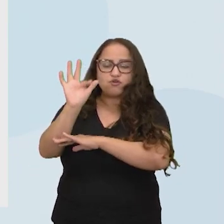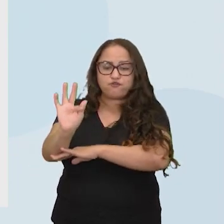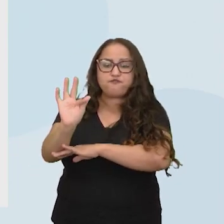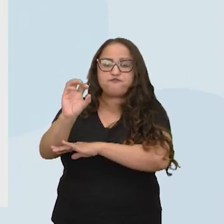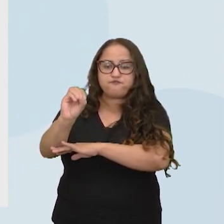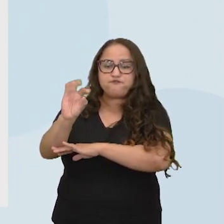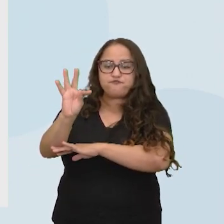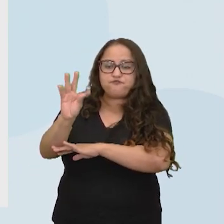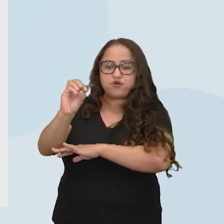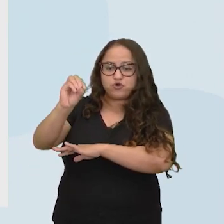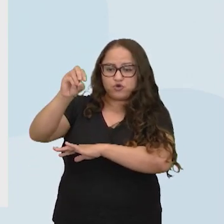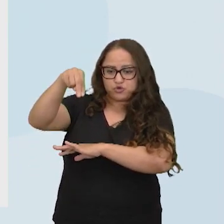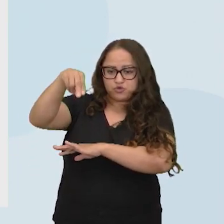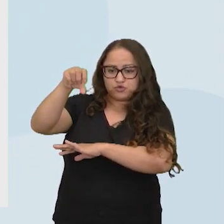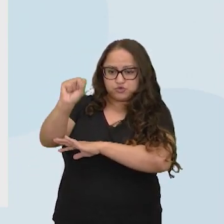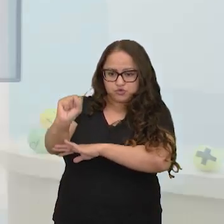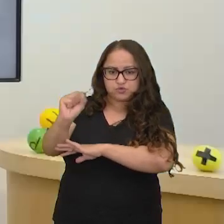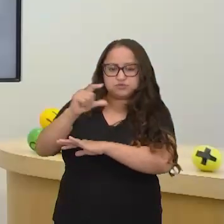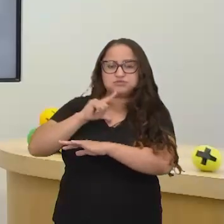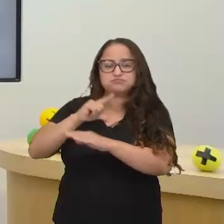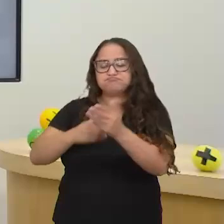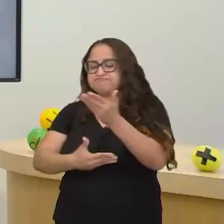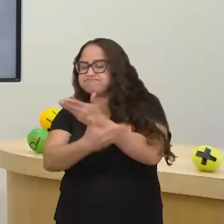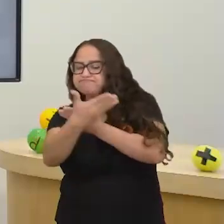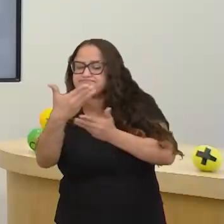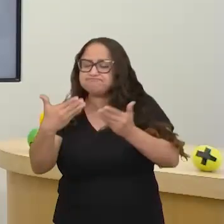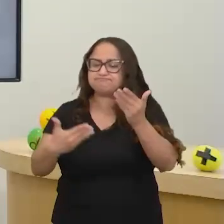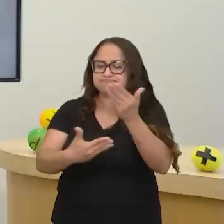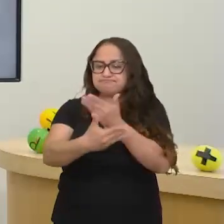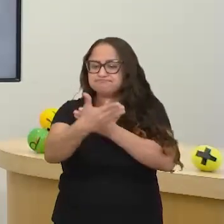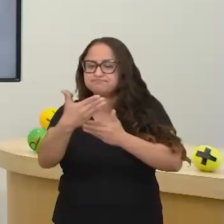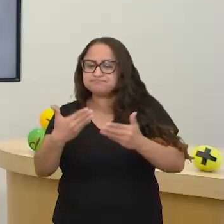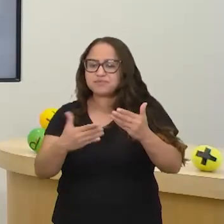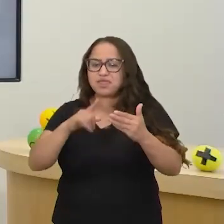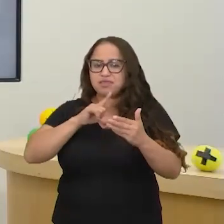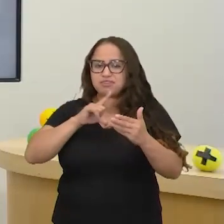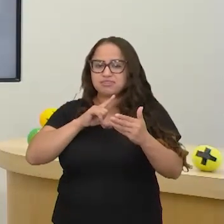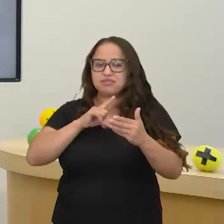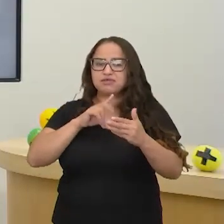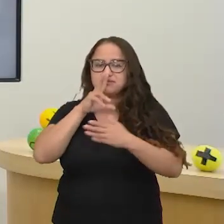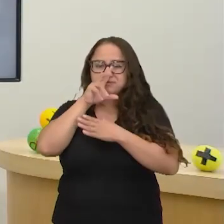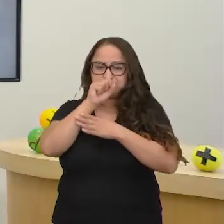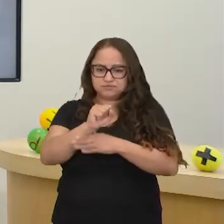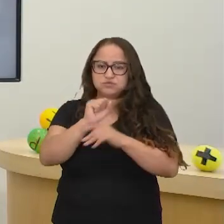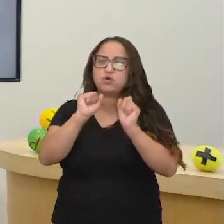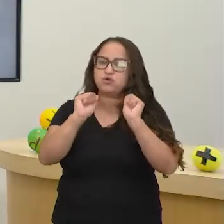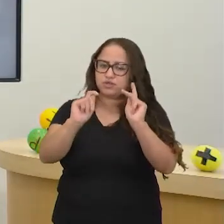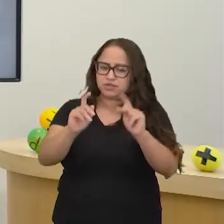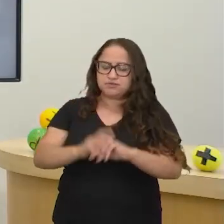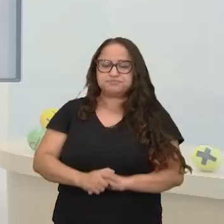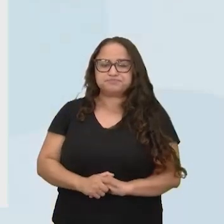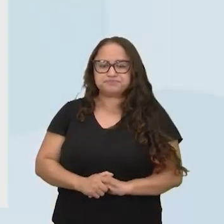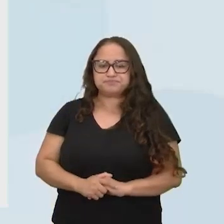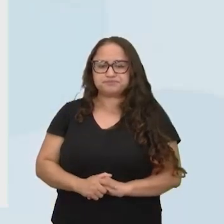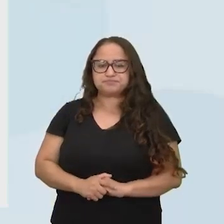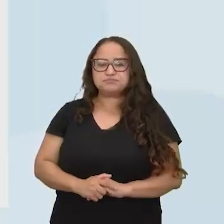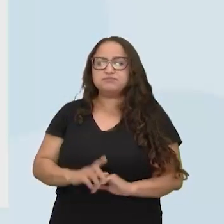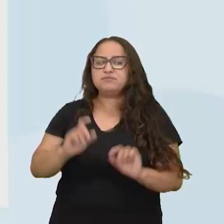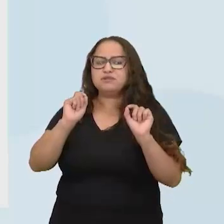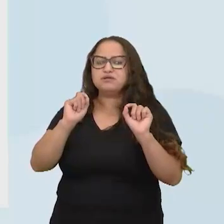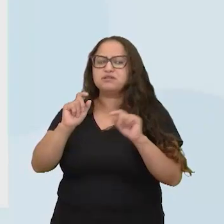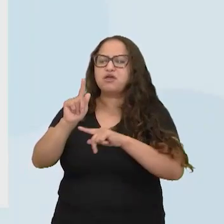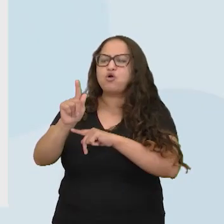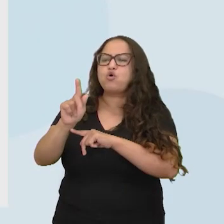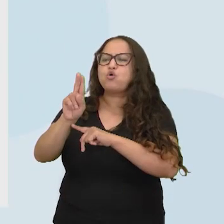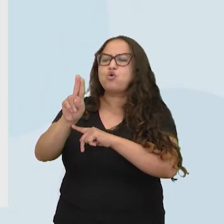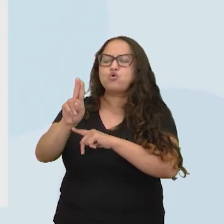fótons. São partículas mediadoras, né, da força eletromagnética, certo? Quem media a força